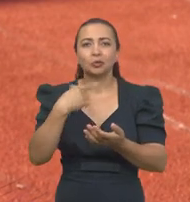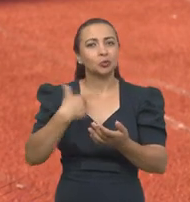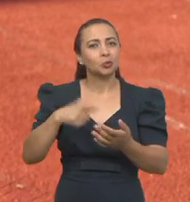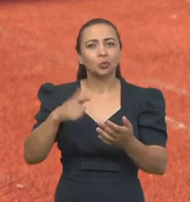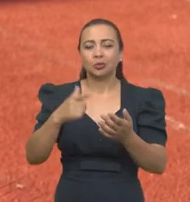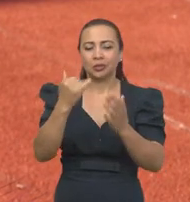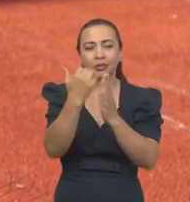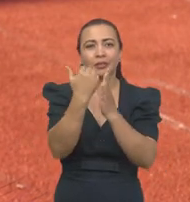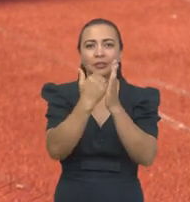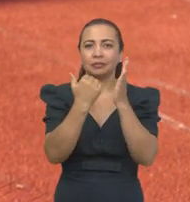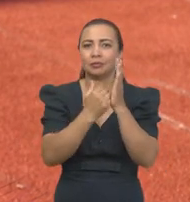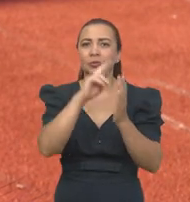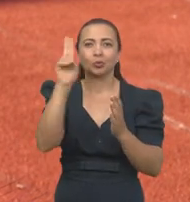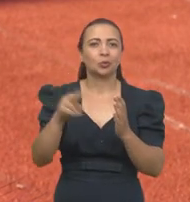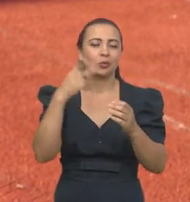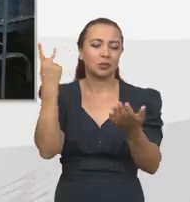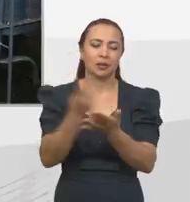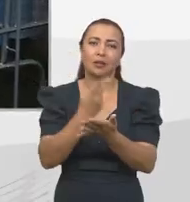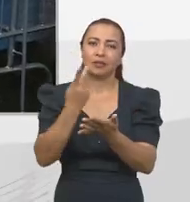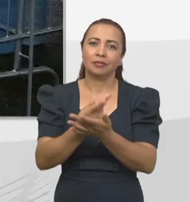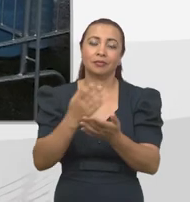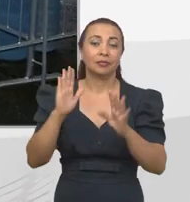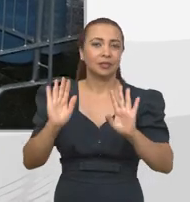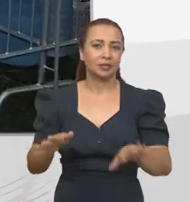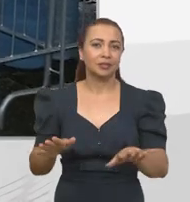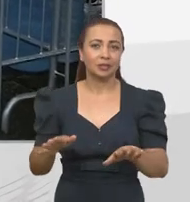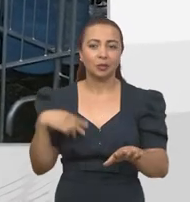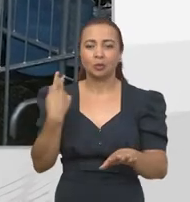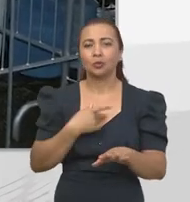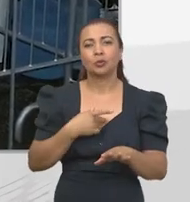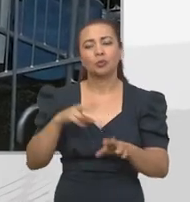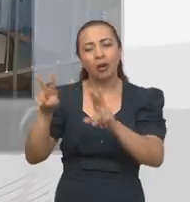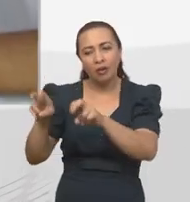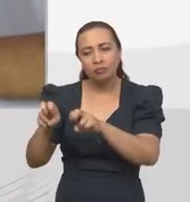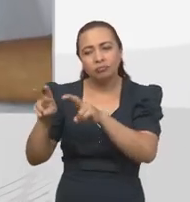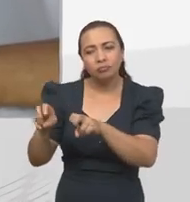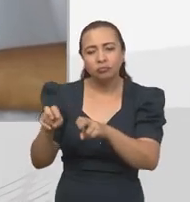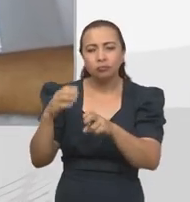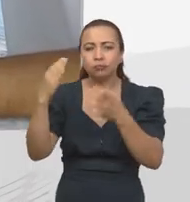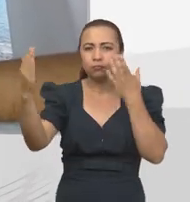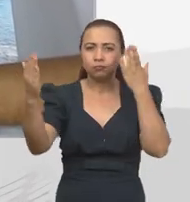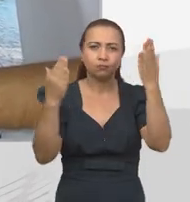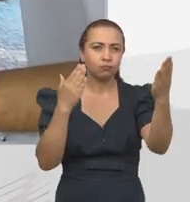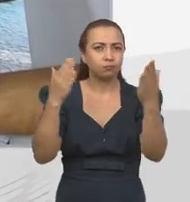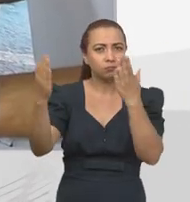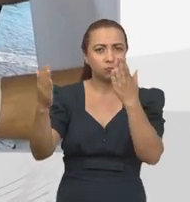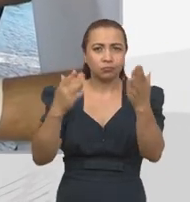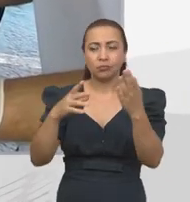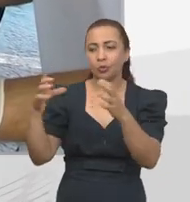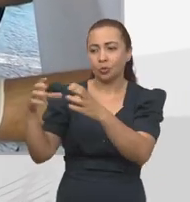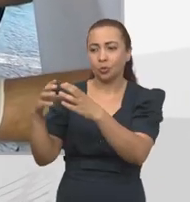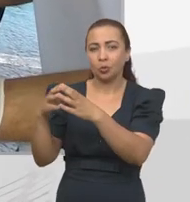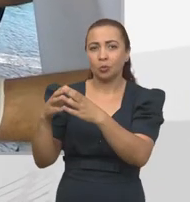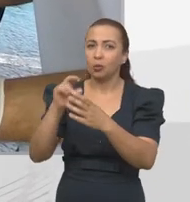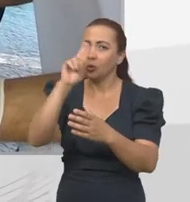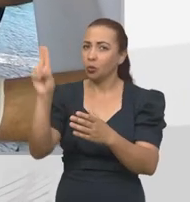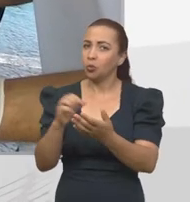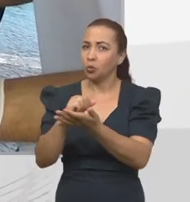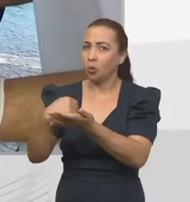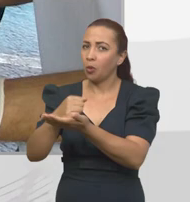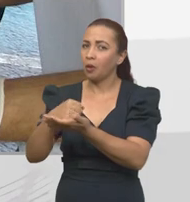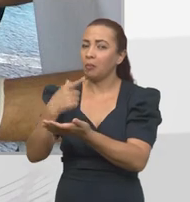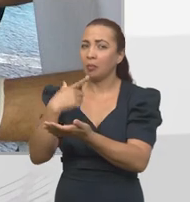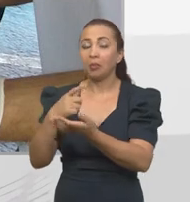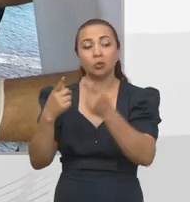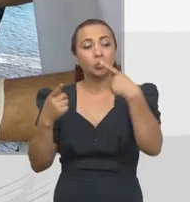receita sentar os correto né em cima disso é somos a Campo comparamos o grupo que utilizou antiinflamatório que não